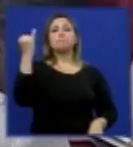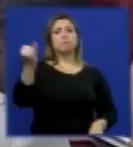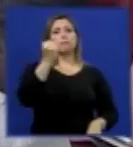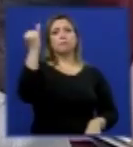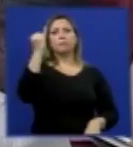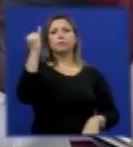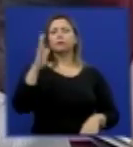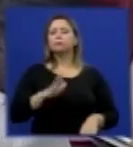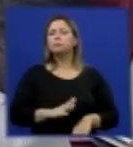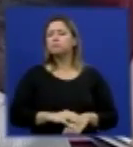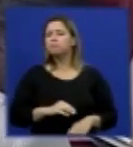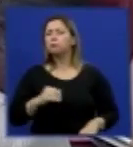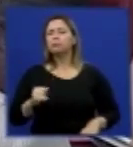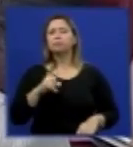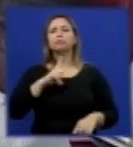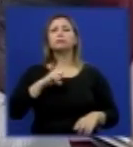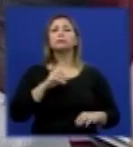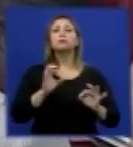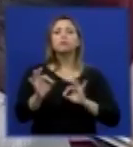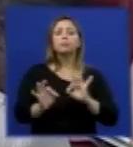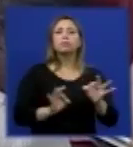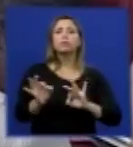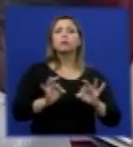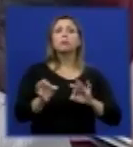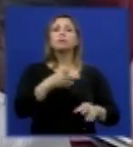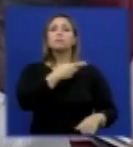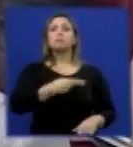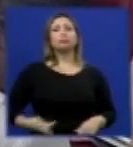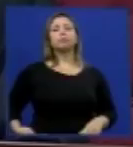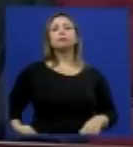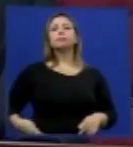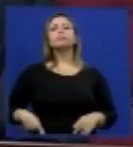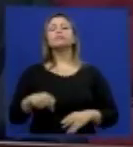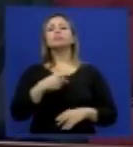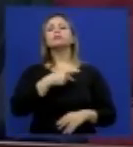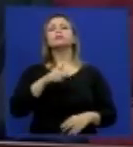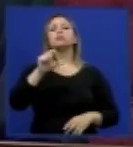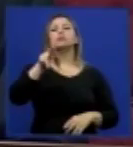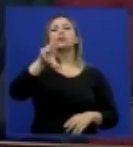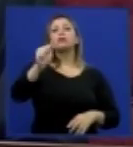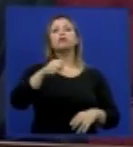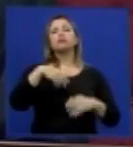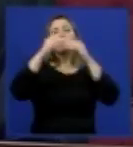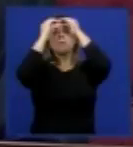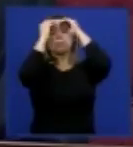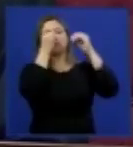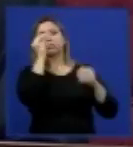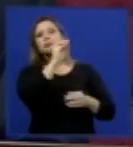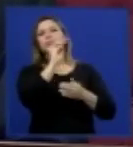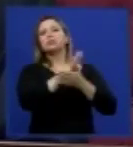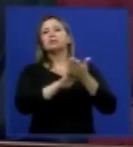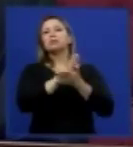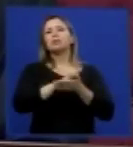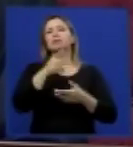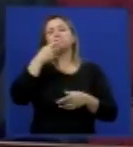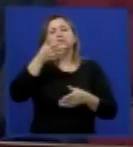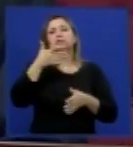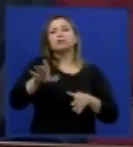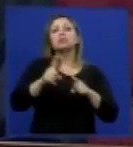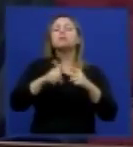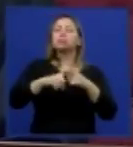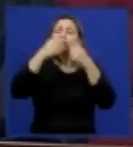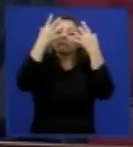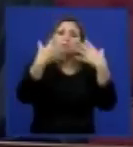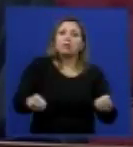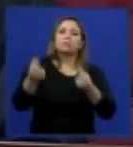constitucional fundamental que o presidente da República entendeu violado pelas decisões judiciais que